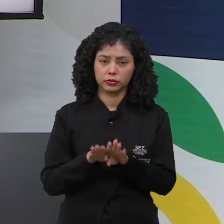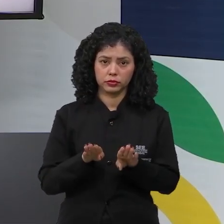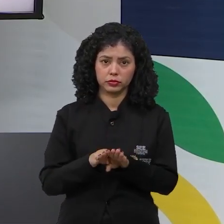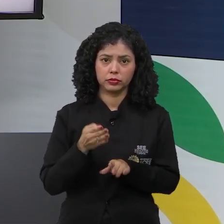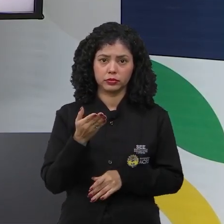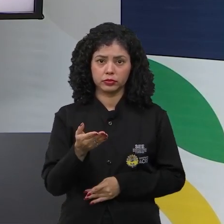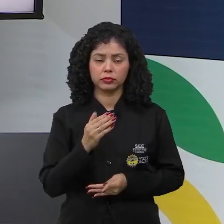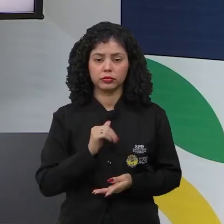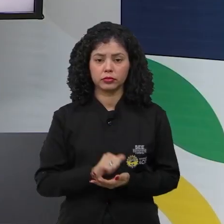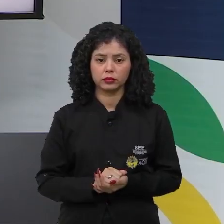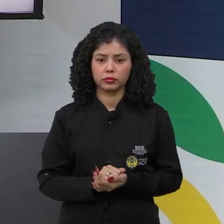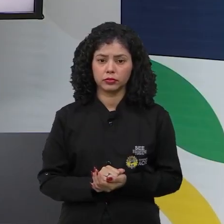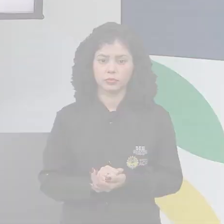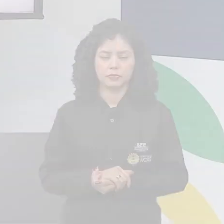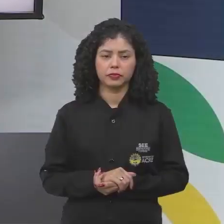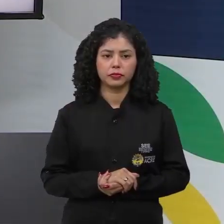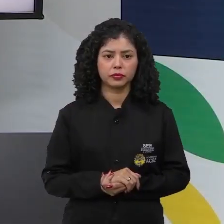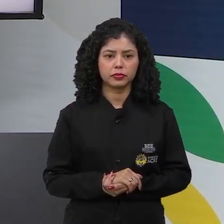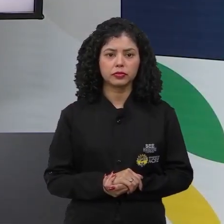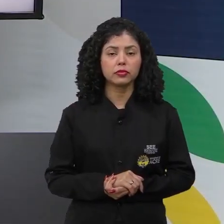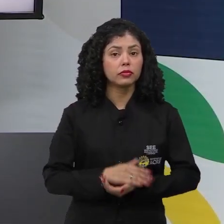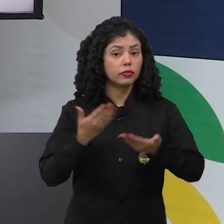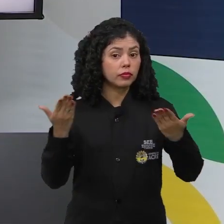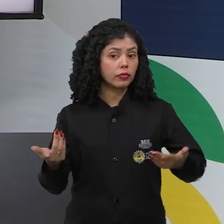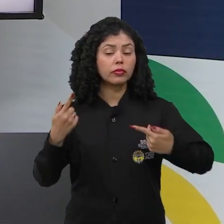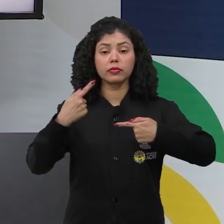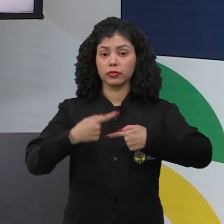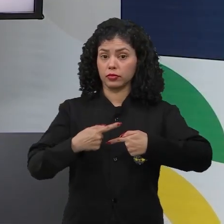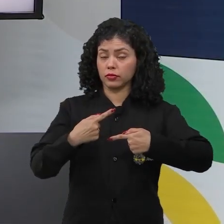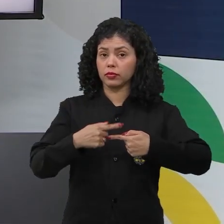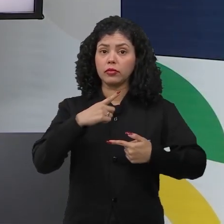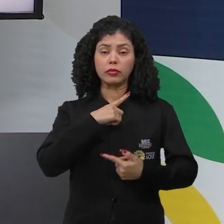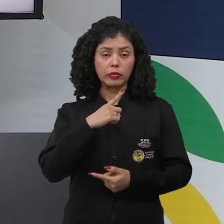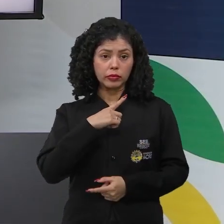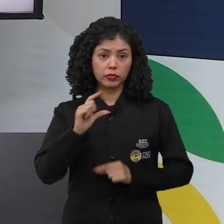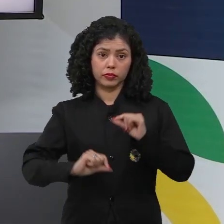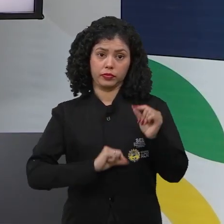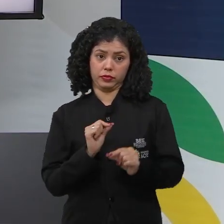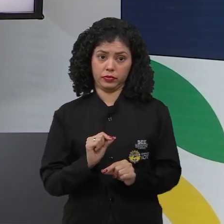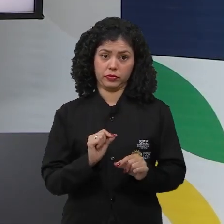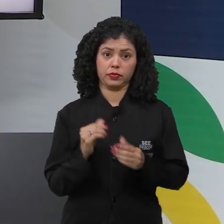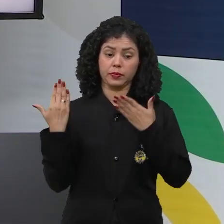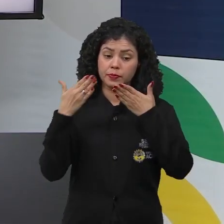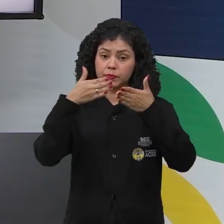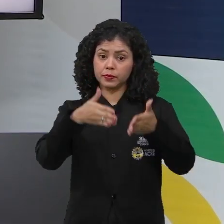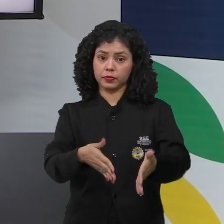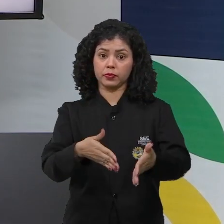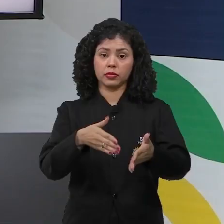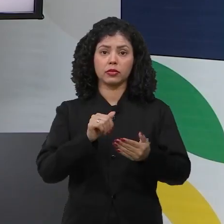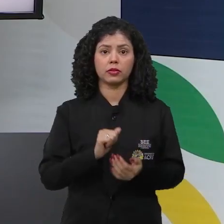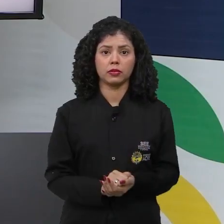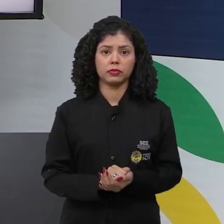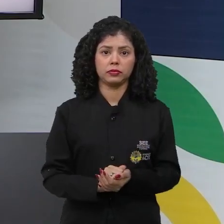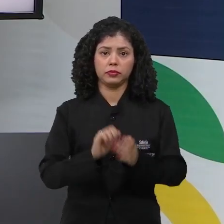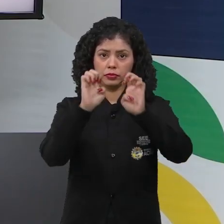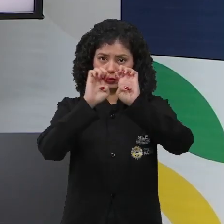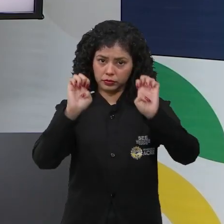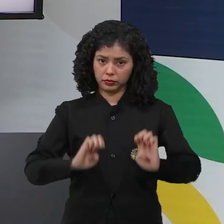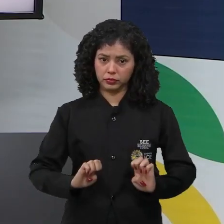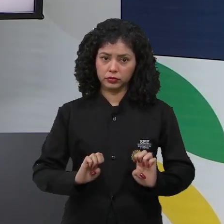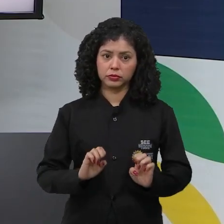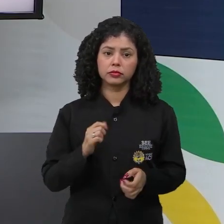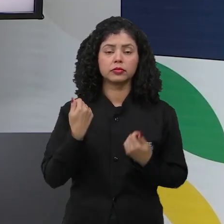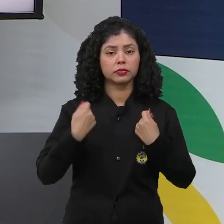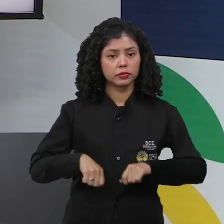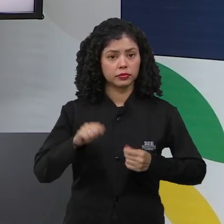menos desta forma. Então, a gramática, ele vai ter mais esse foco na estrutura. A